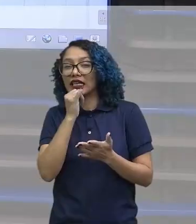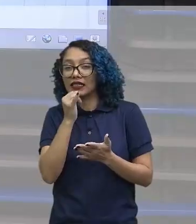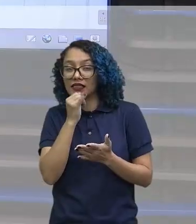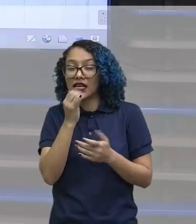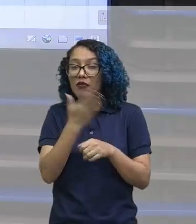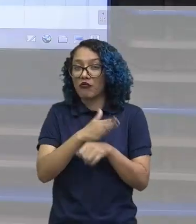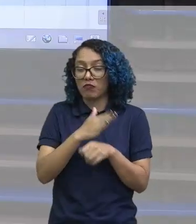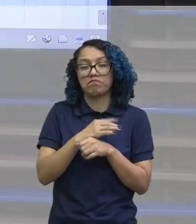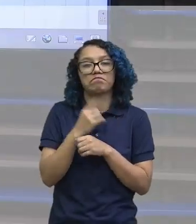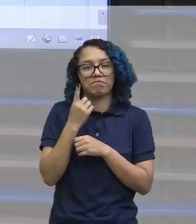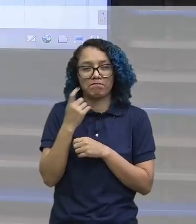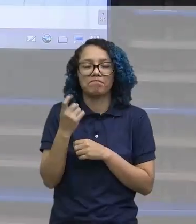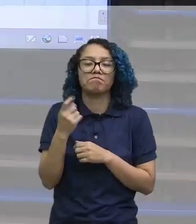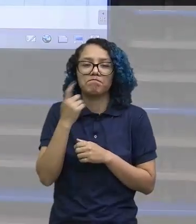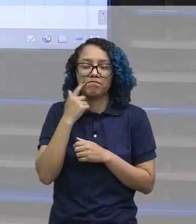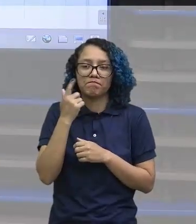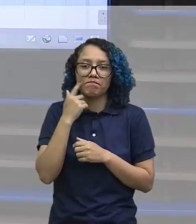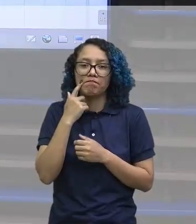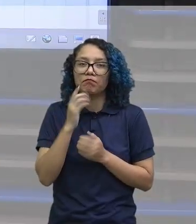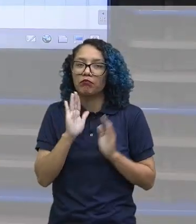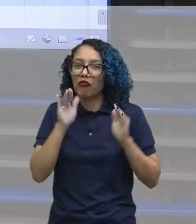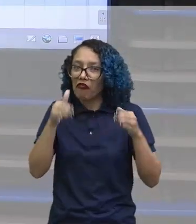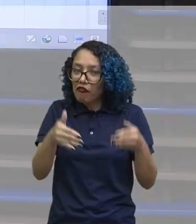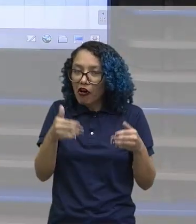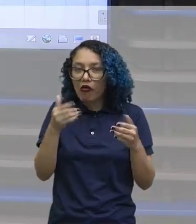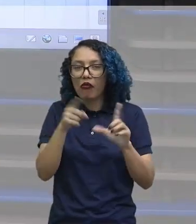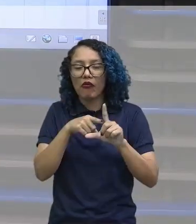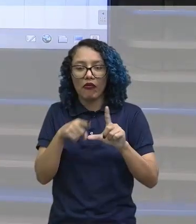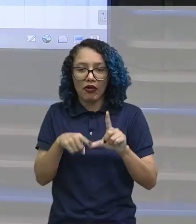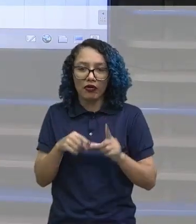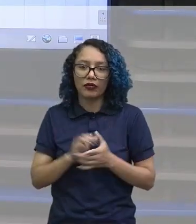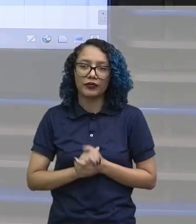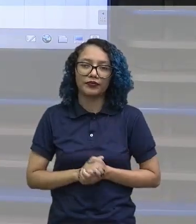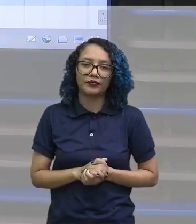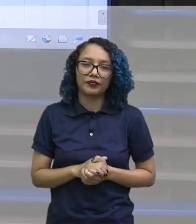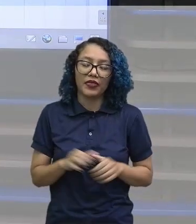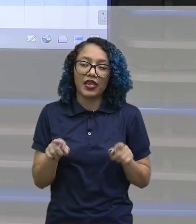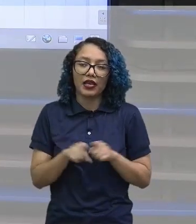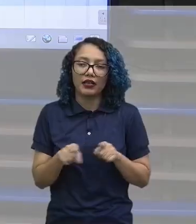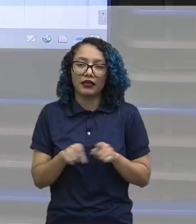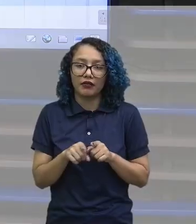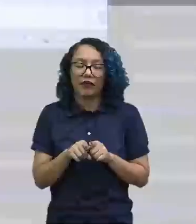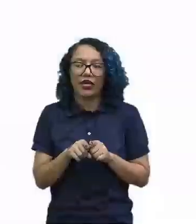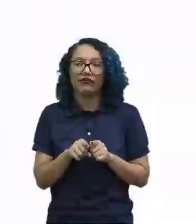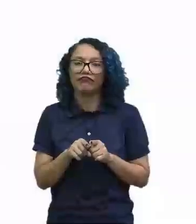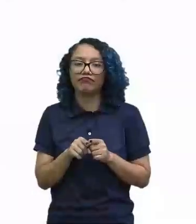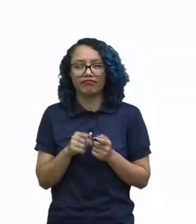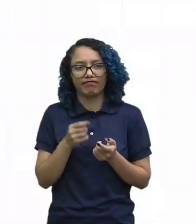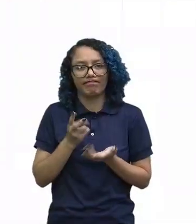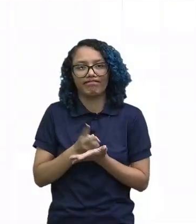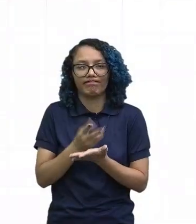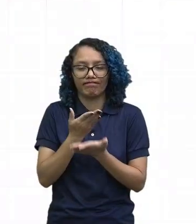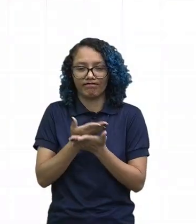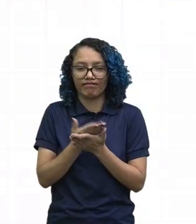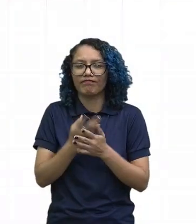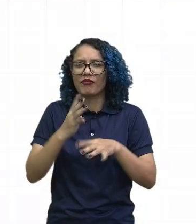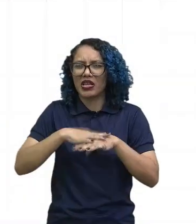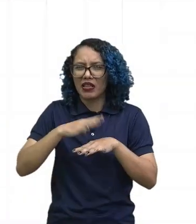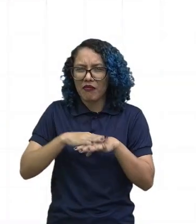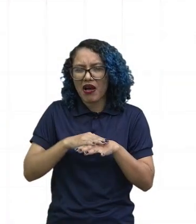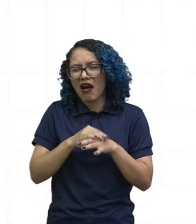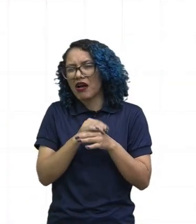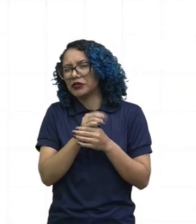bem interessantes aqui, falando aqui de ângulo e um pouquinho aqui de matemática, de álgebra,